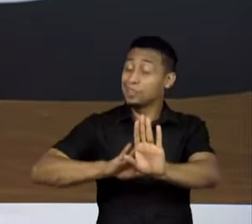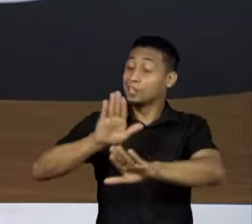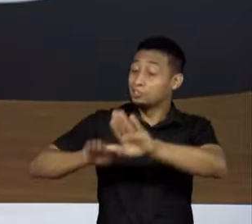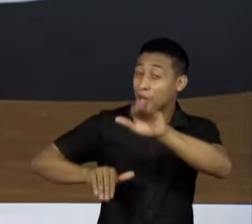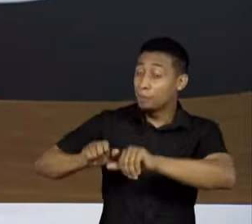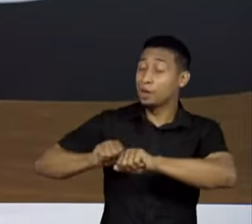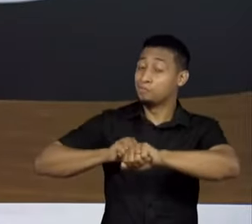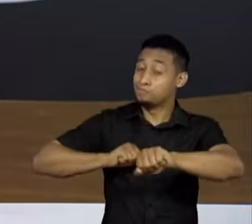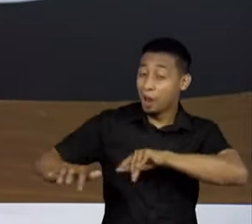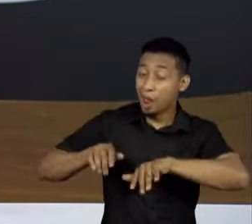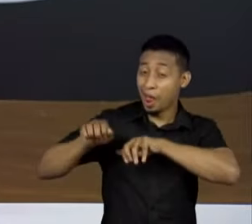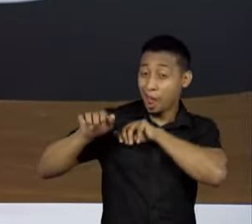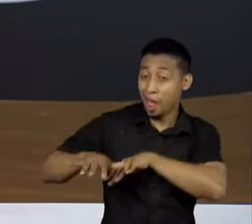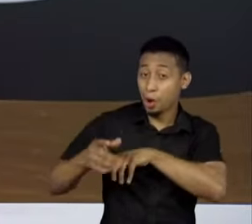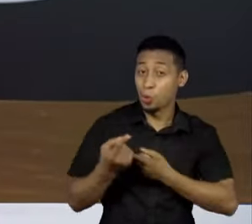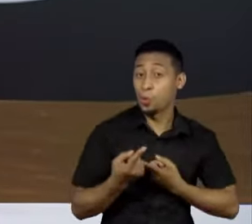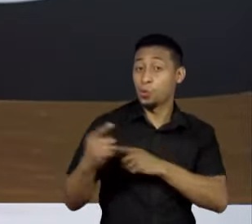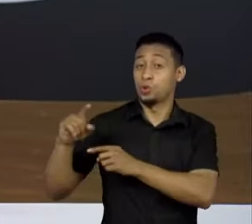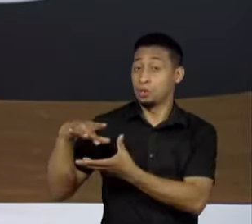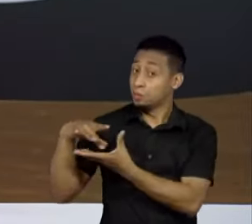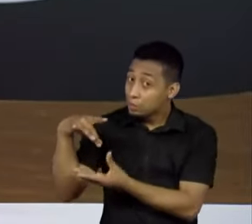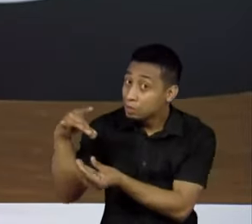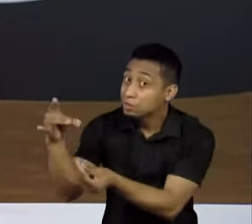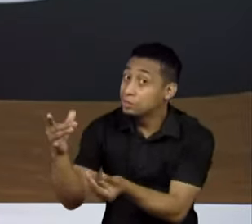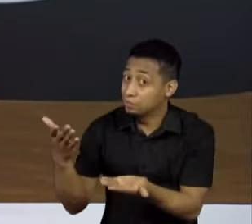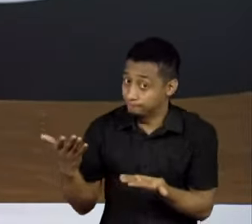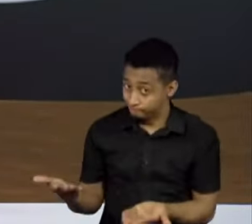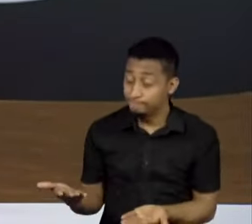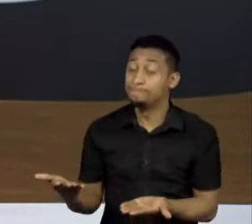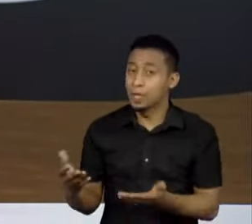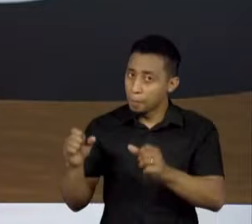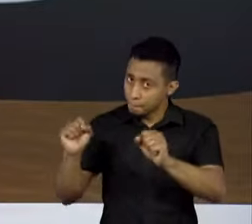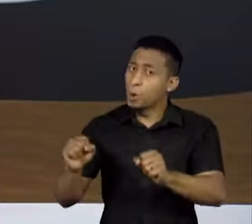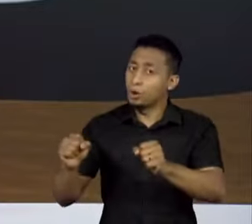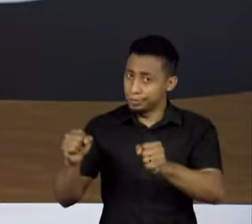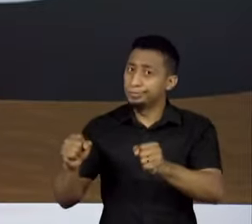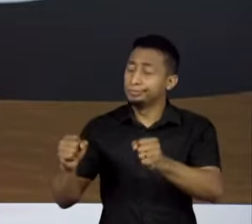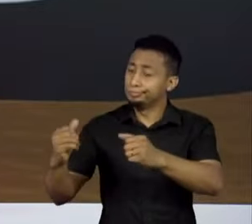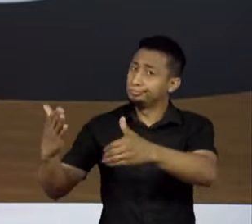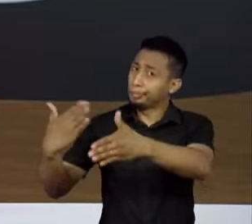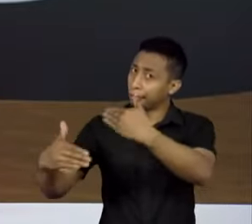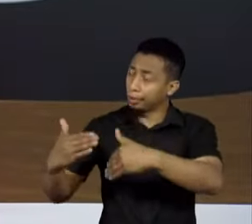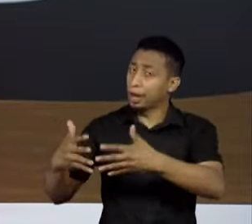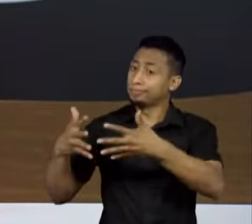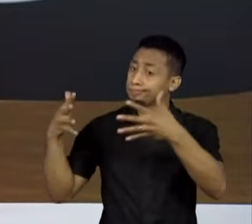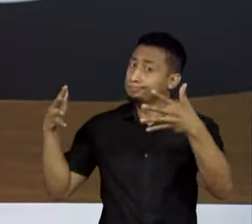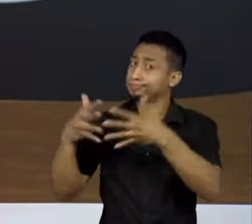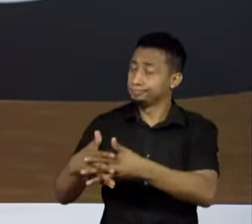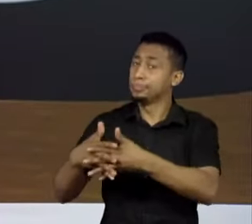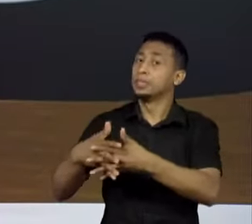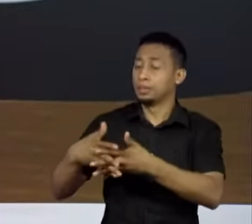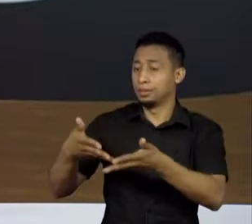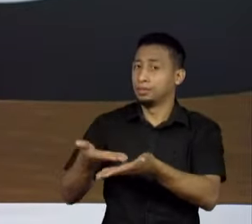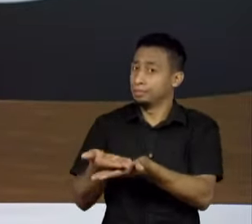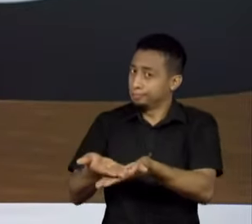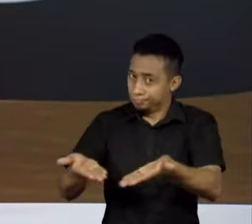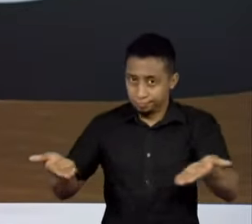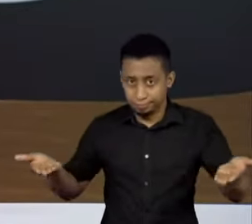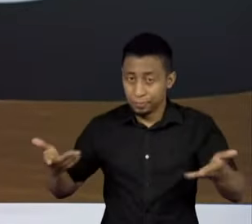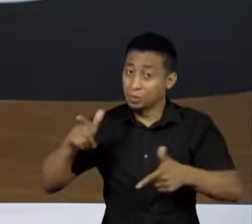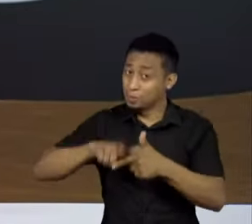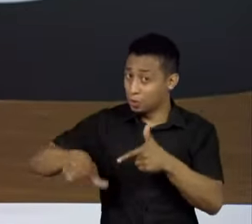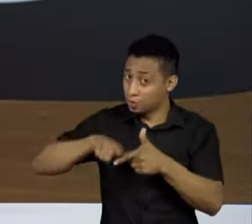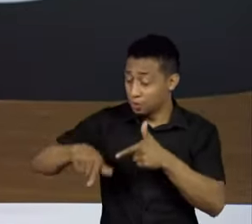de conotação antidemocrática, que pode aprofundar a crise institucional na qual nós estamos mergulhados.